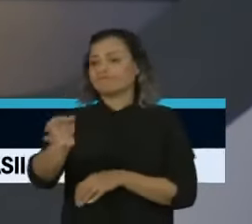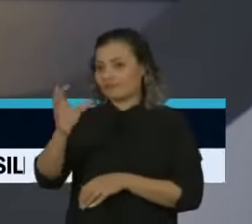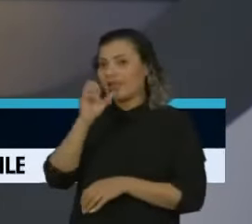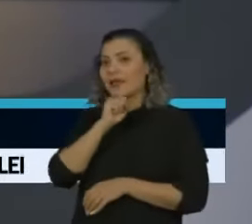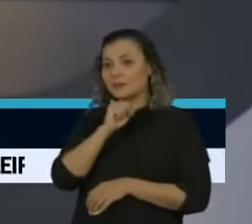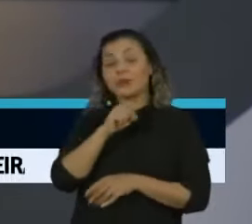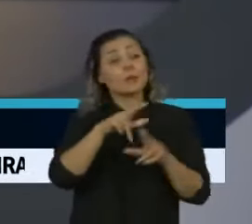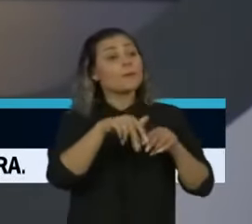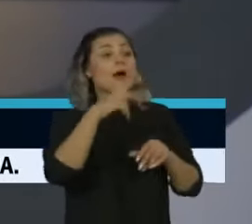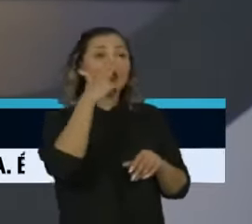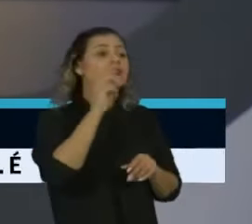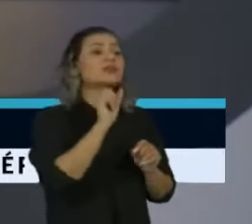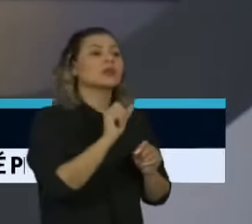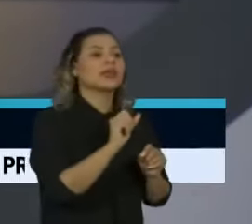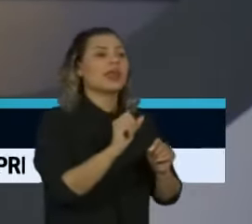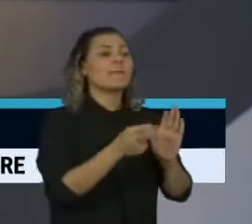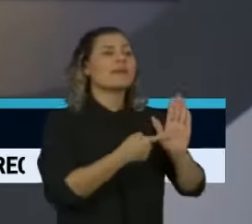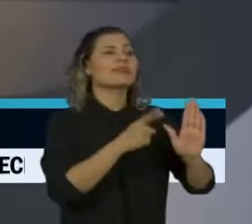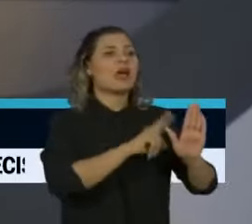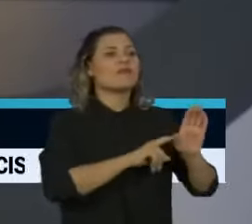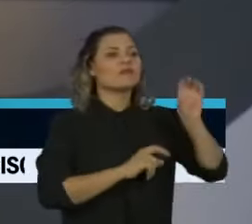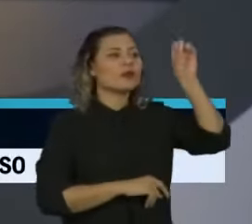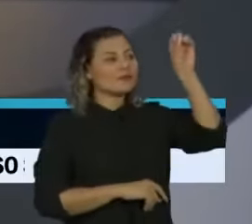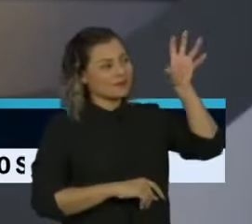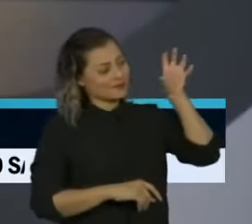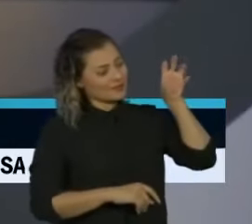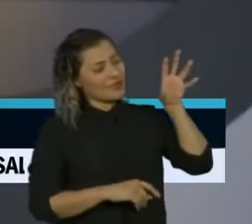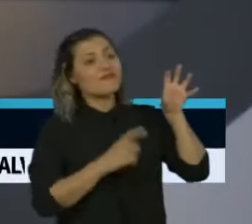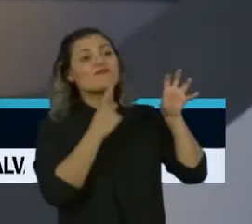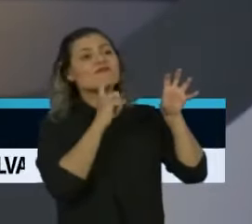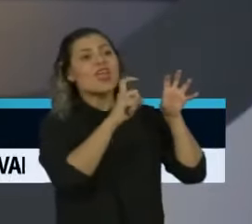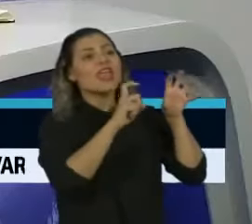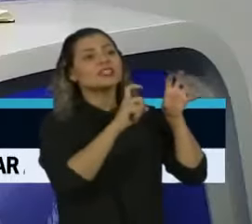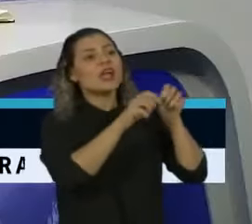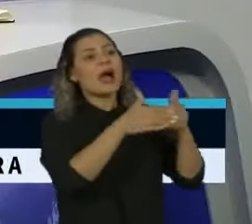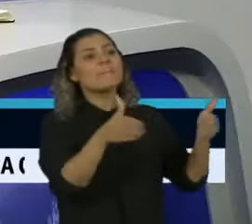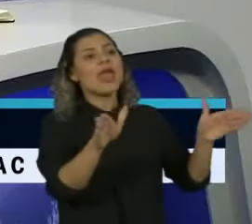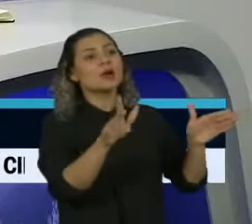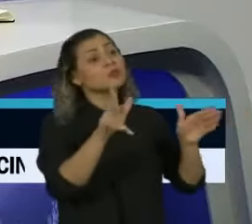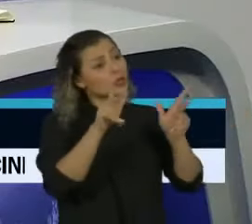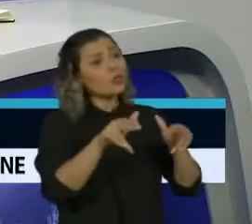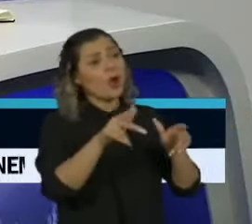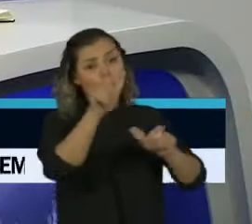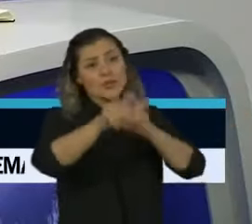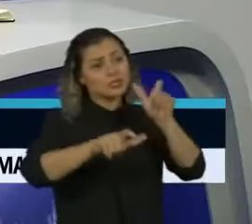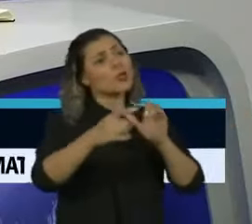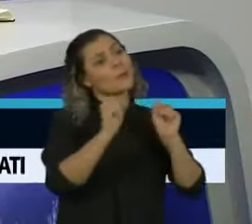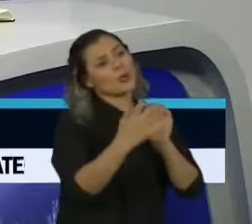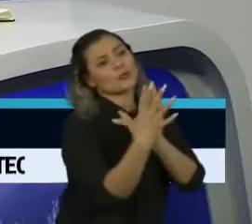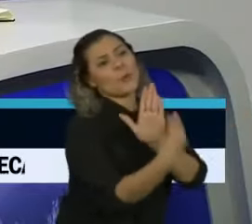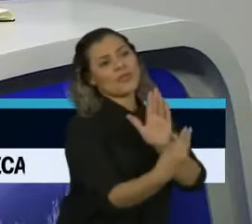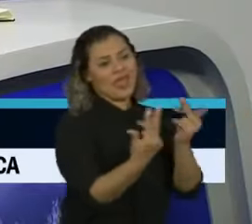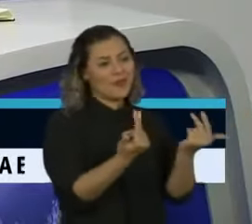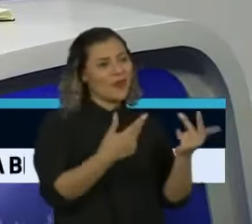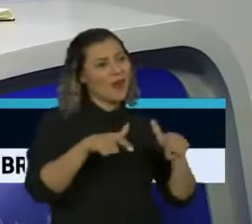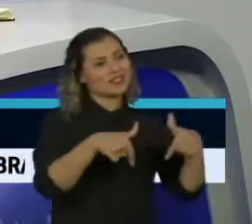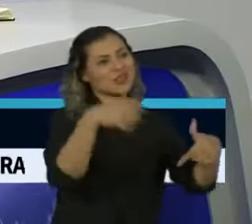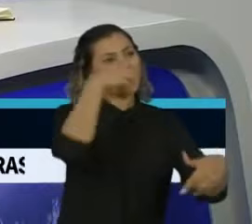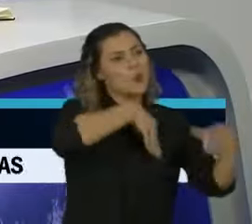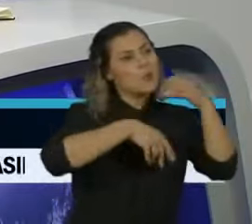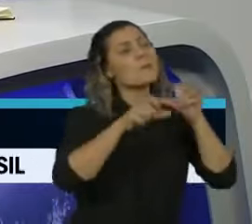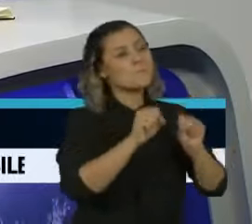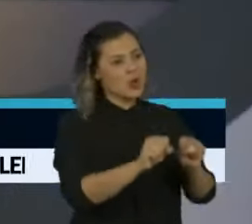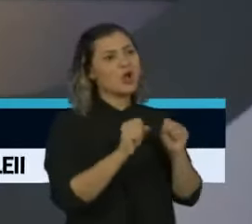um sinal verde para as pessoas todas irem ofenderem mulheres em especial. Isso é muito comum com jornalistas mulheres,